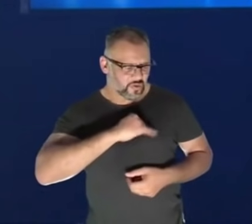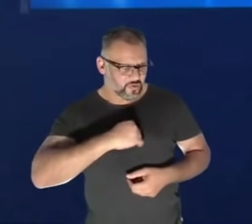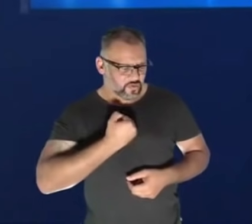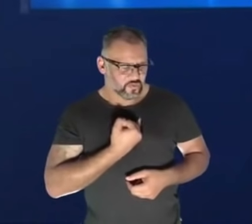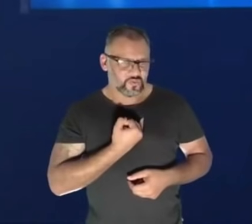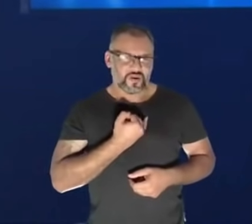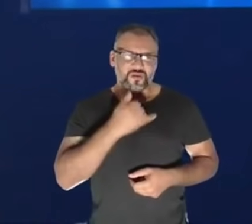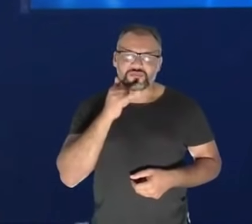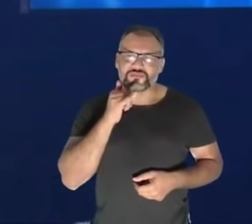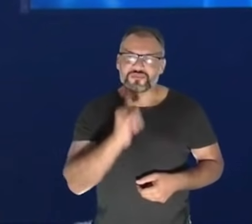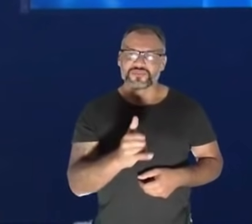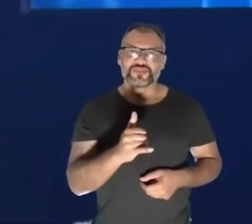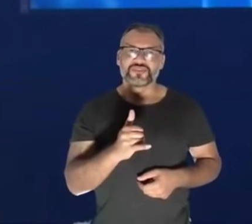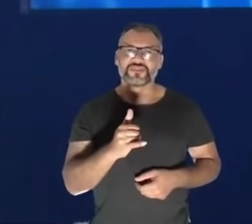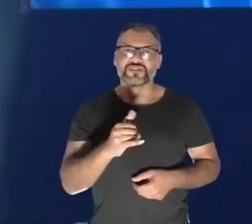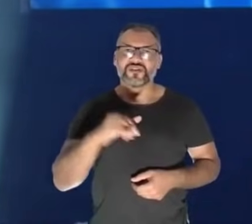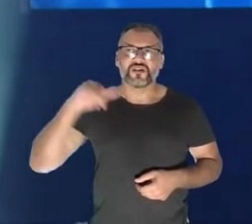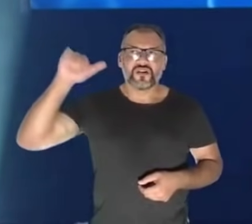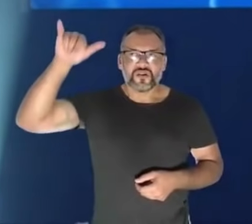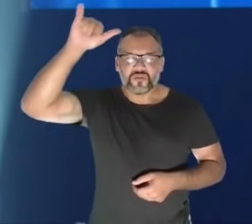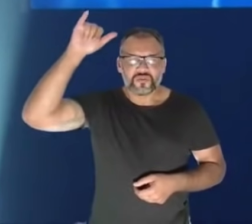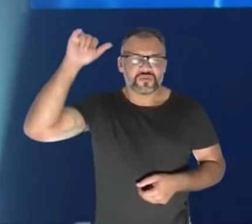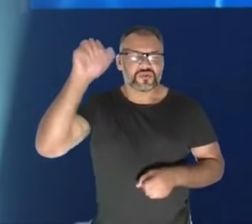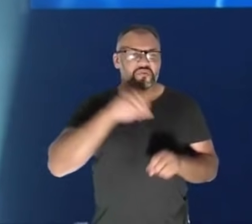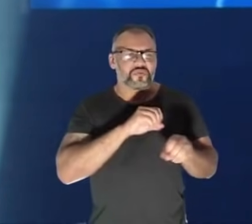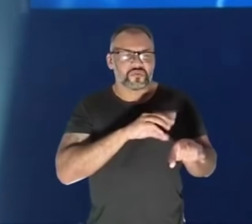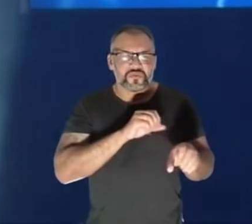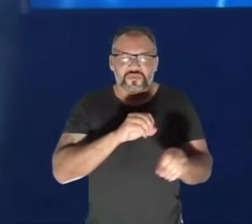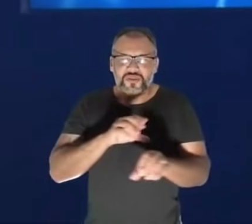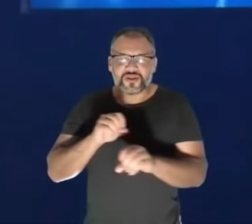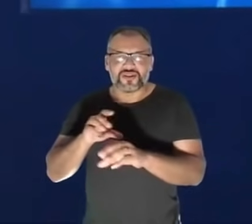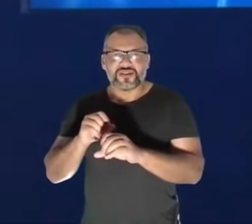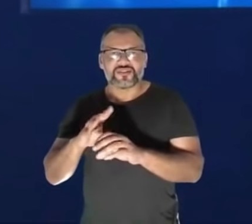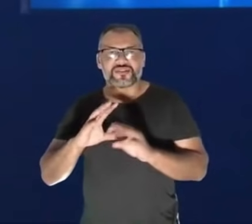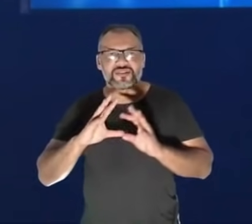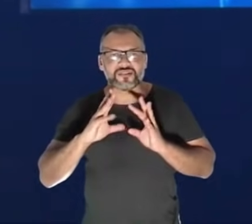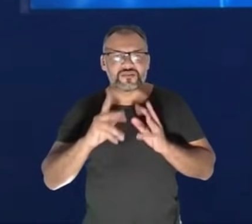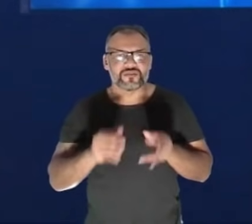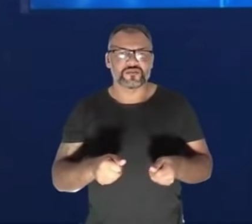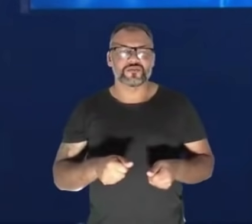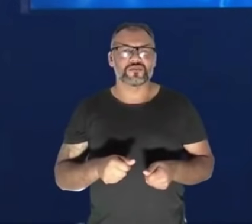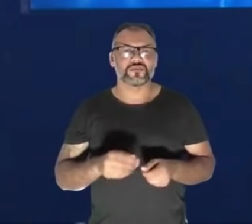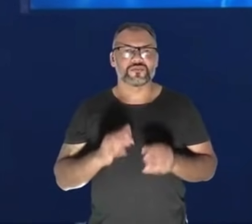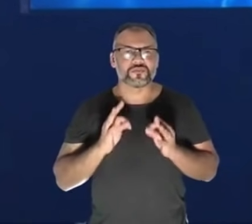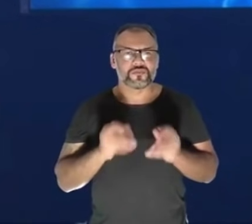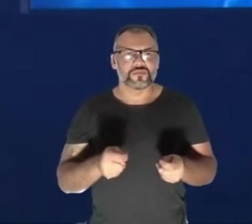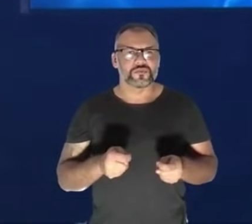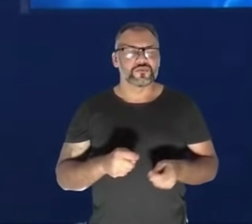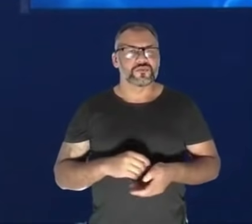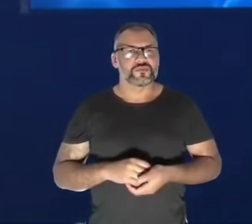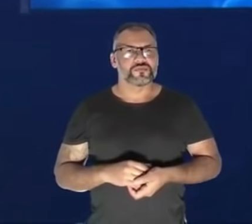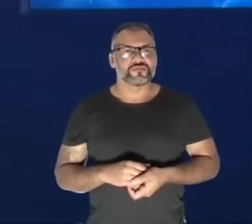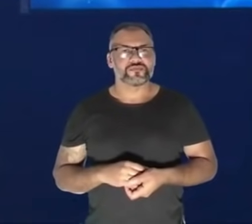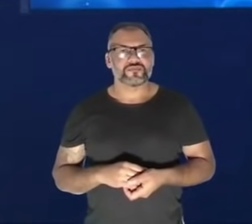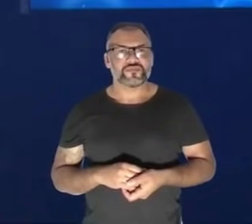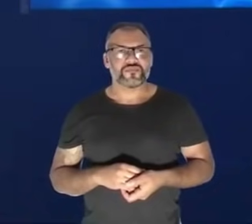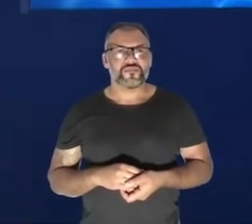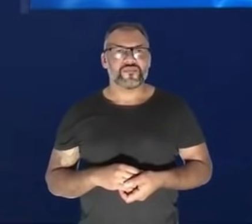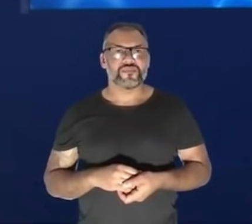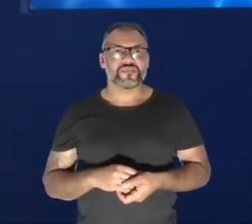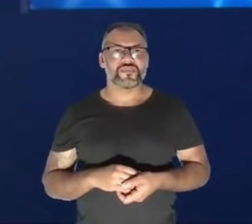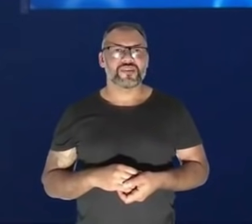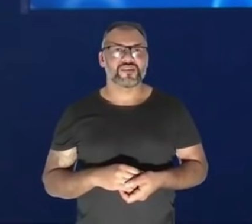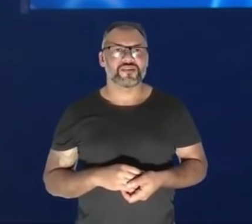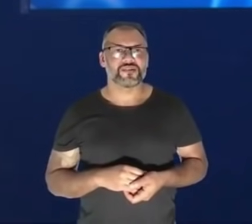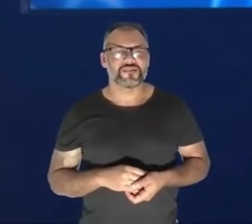ensinará todas as coisas e um fluir de uma vida é o fluir de um pensamento é o fluir de uma fé que